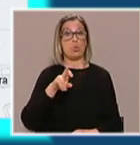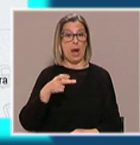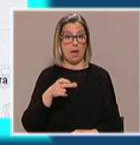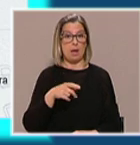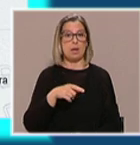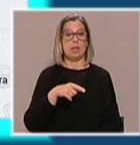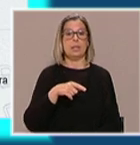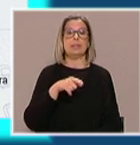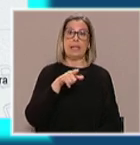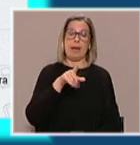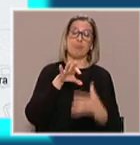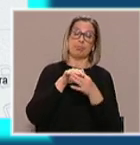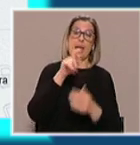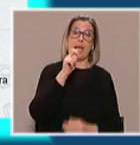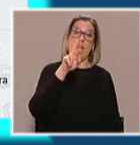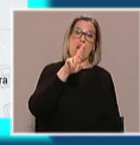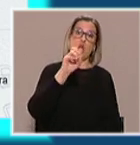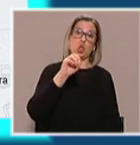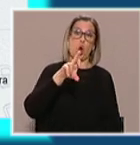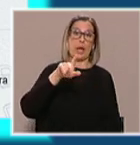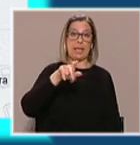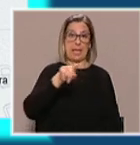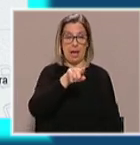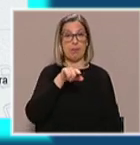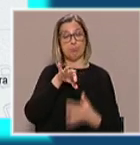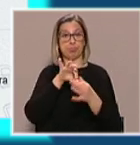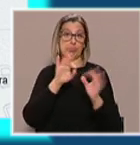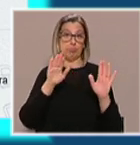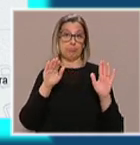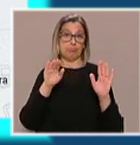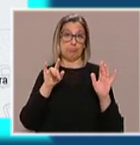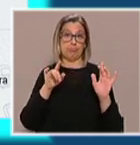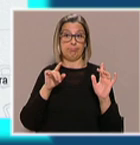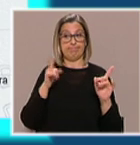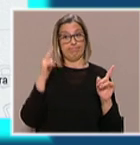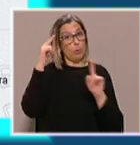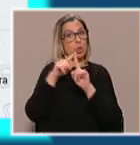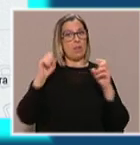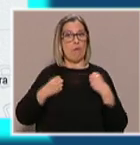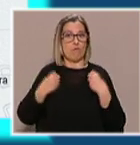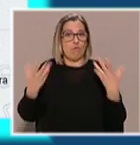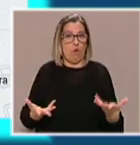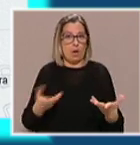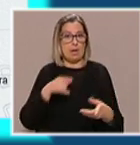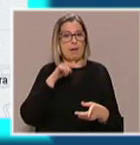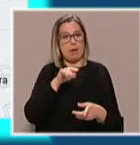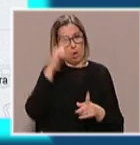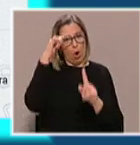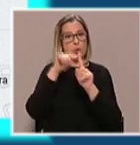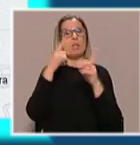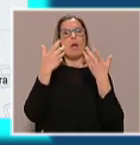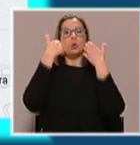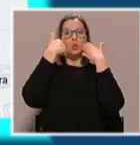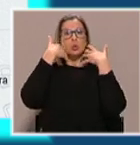já falámos dela a quando da termorregulação, que são glândulas que têm a capacidade de secretar o